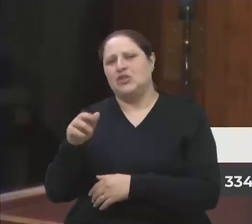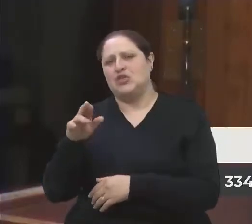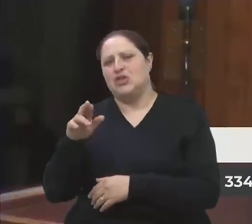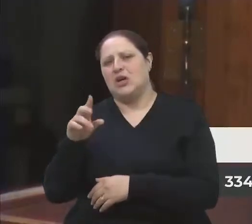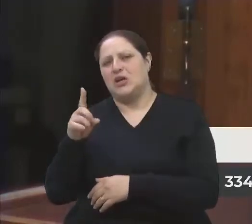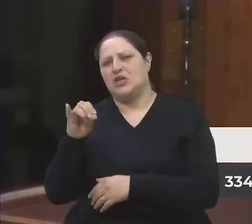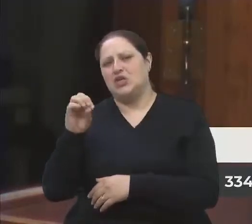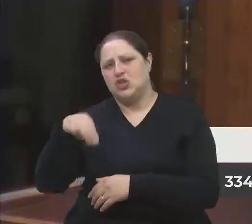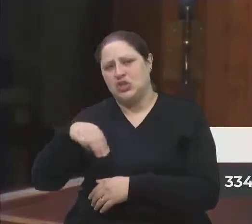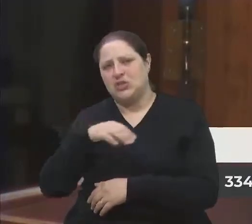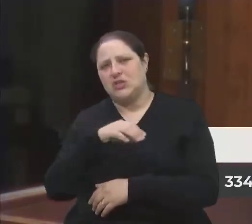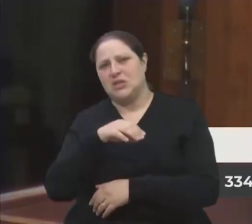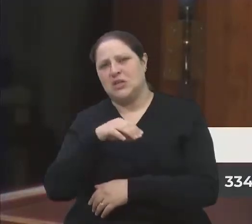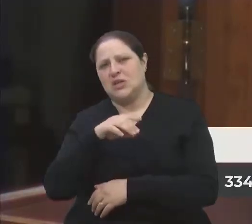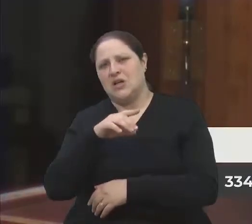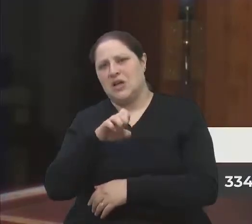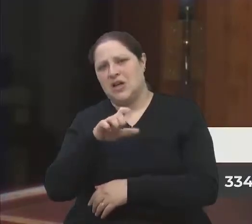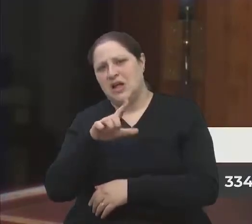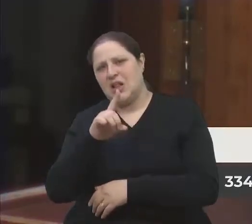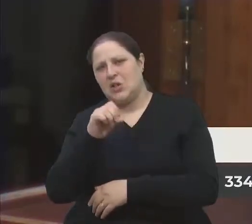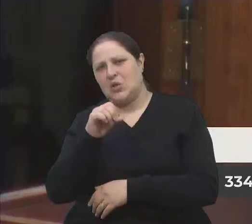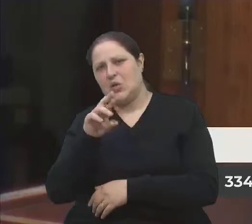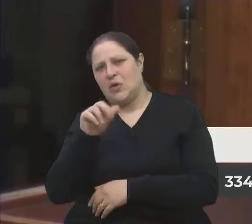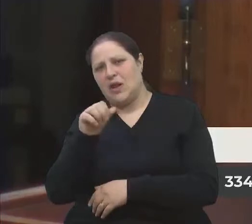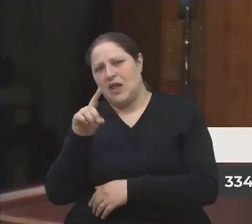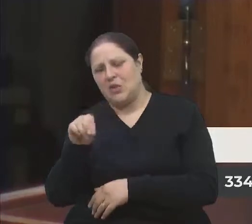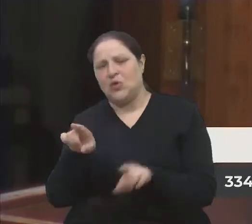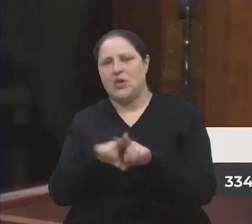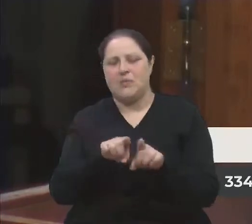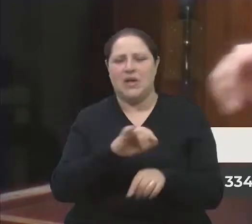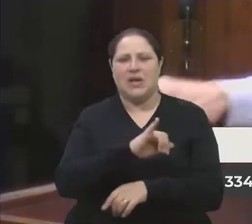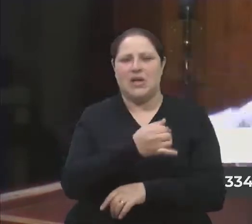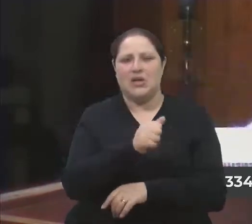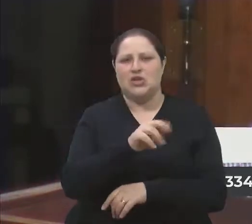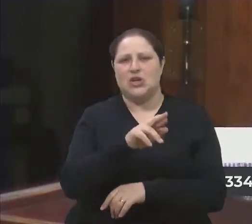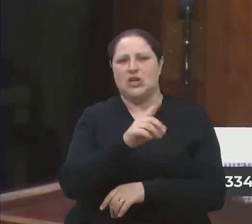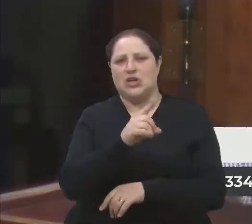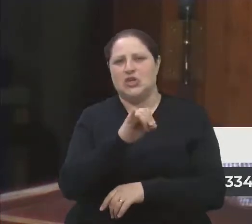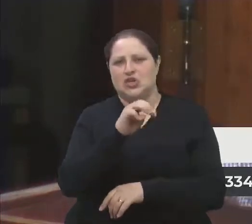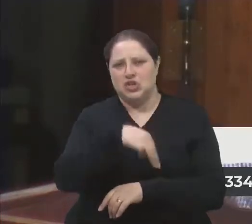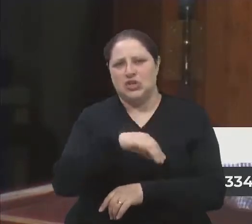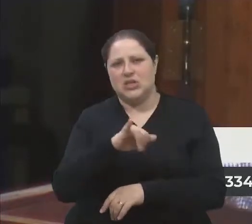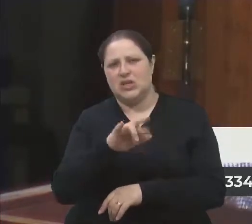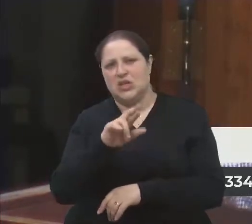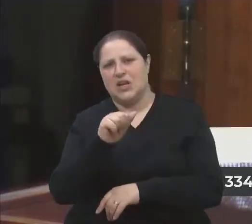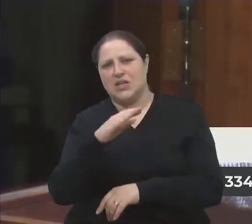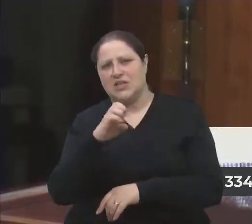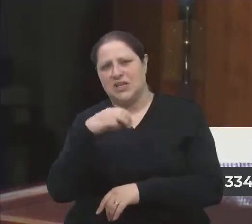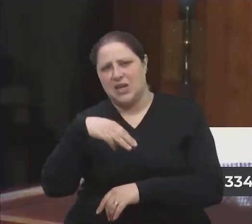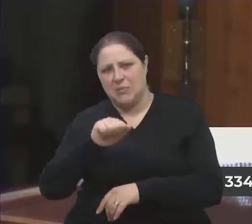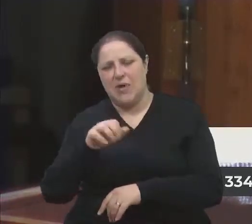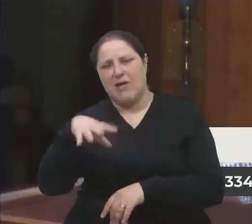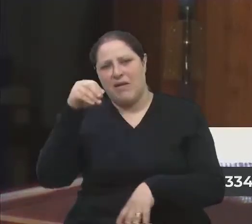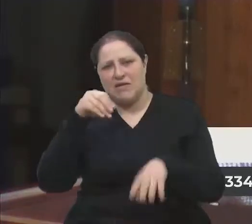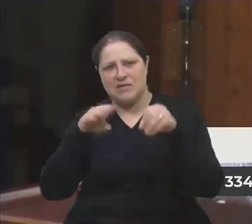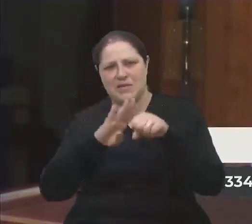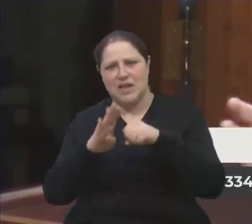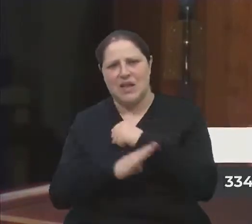Jardim Adorado, Santo Antônio, Jardim Iracema, Jardim Filomena, do bairro Castelo, bairro